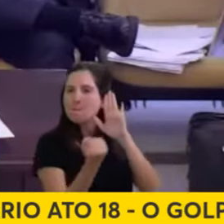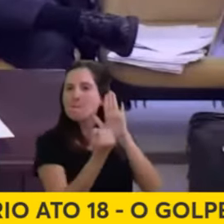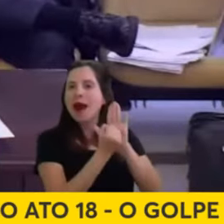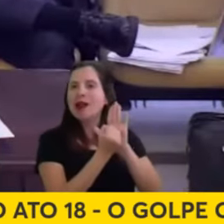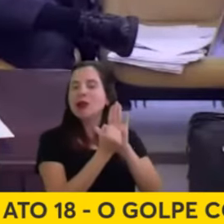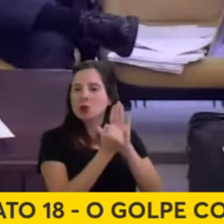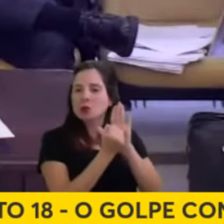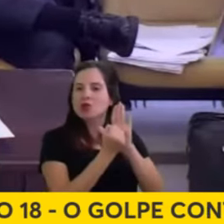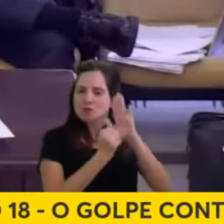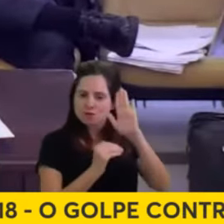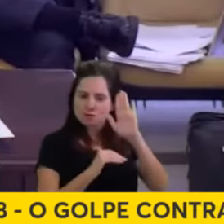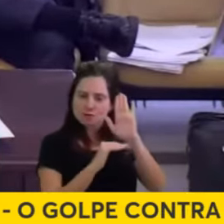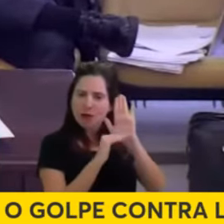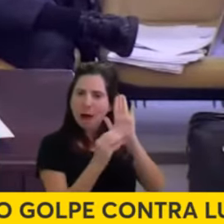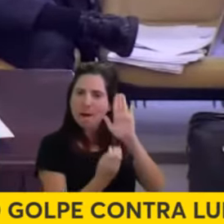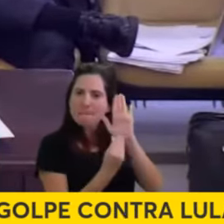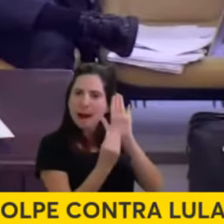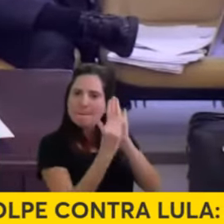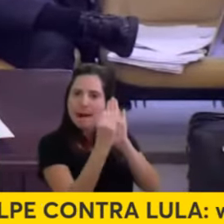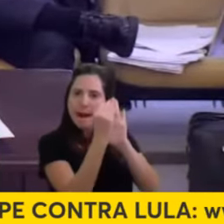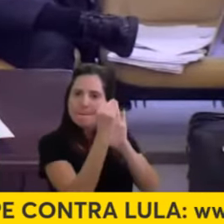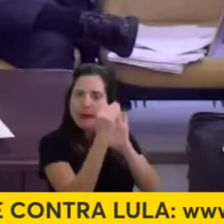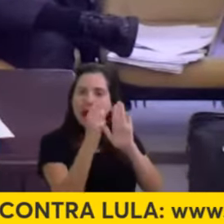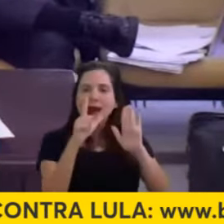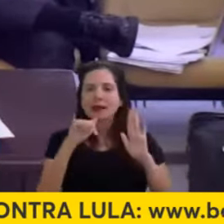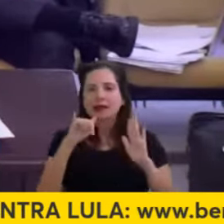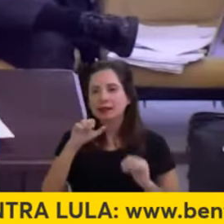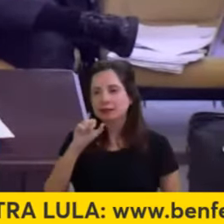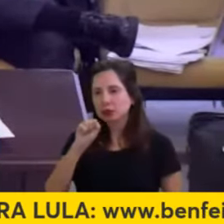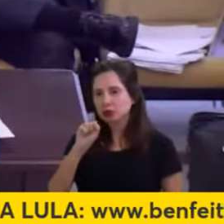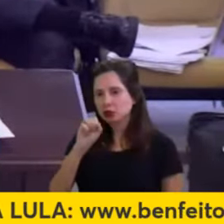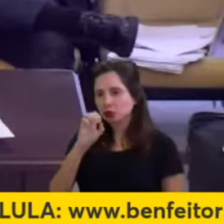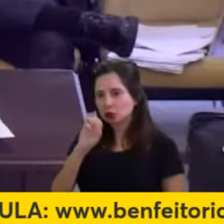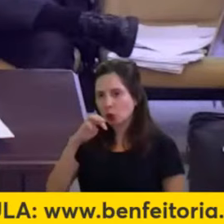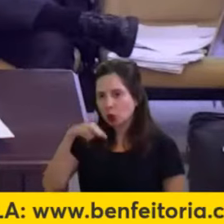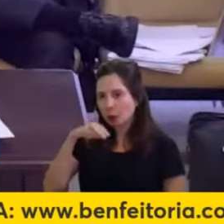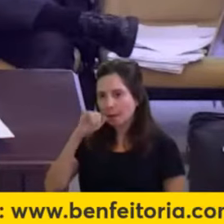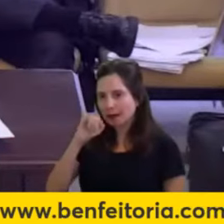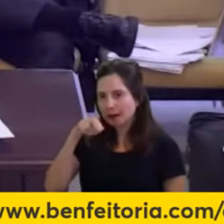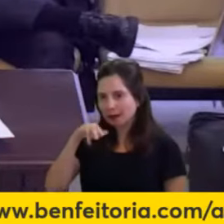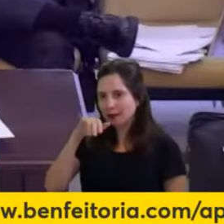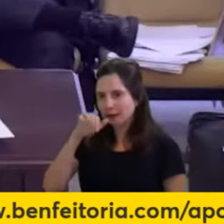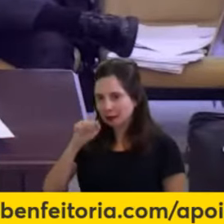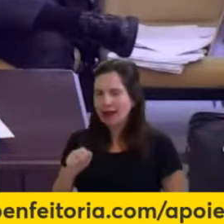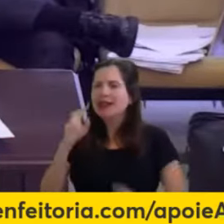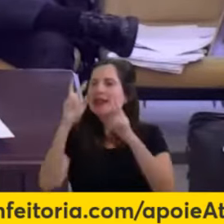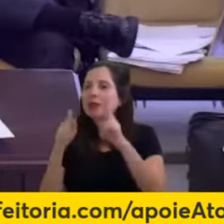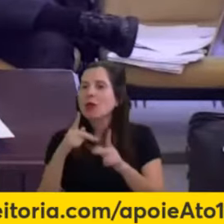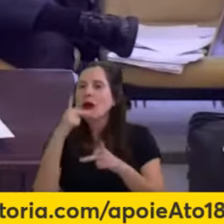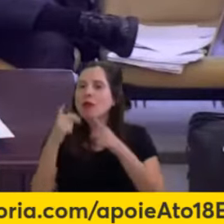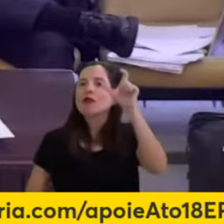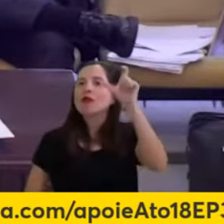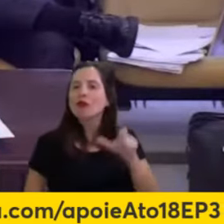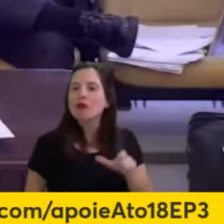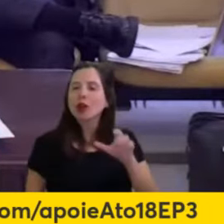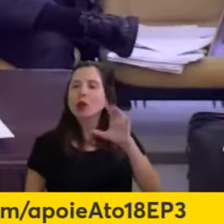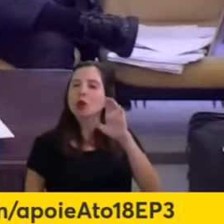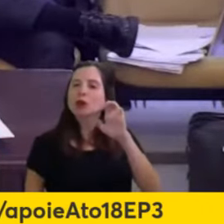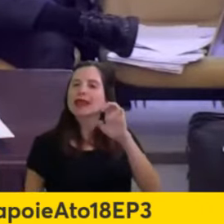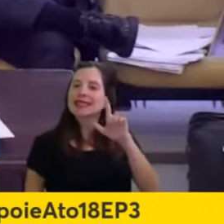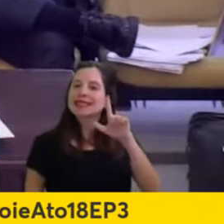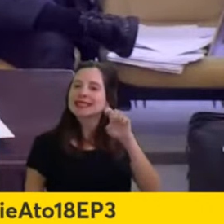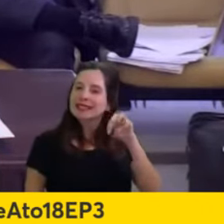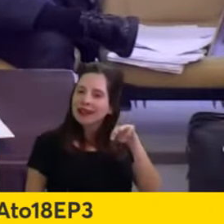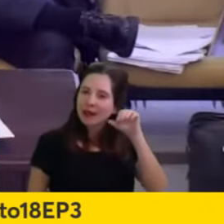lei nós temos excelência sim precedentes caso da Celma ruda como o Dr Bruno esposo O agravo 924 que estabeleceu os limites da